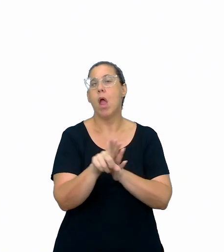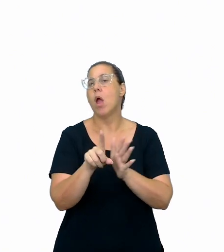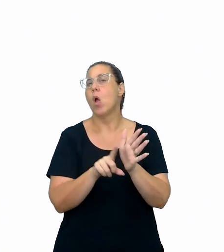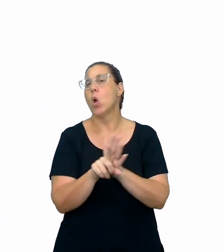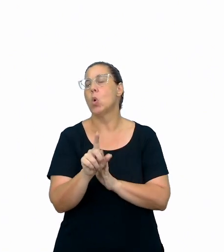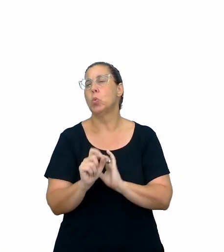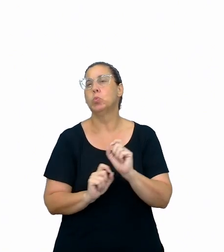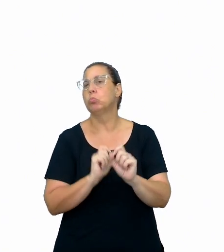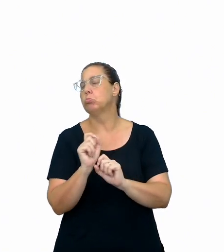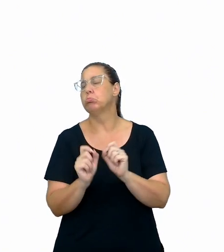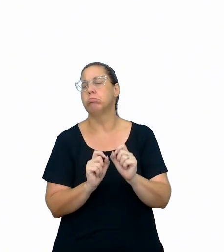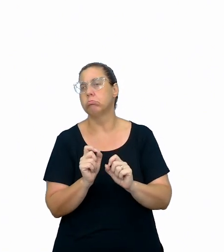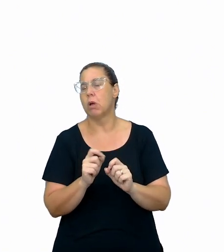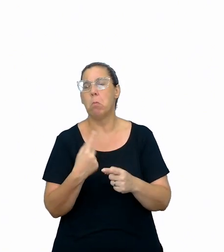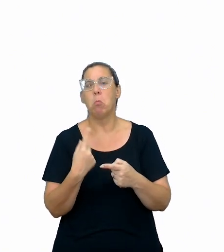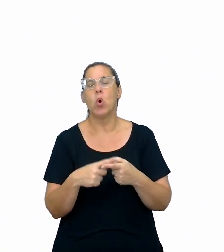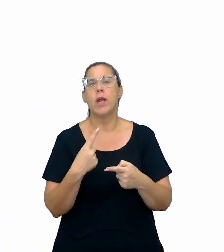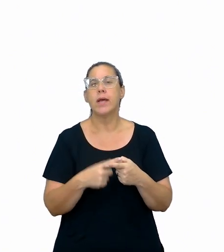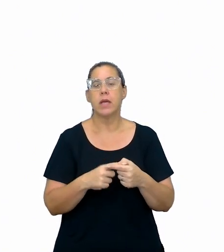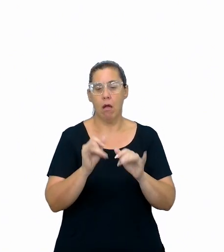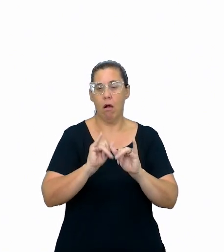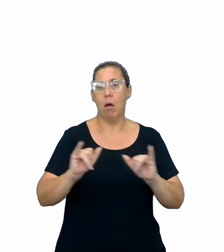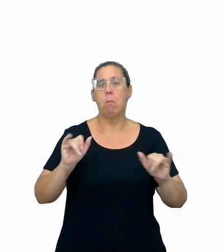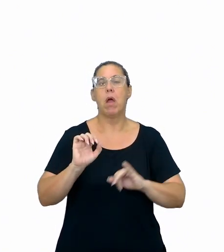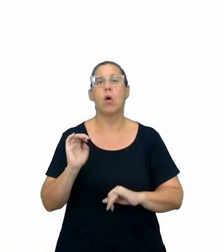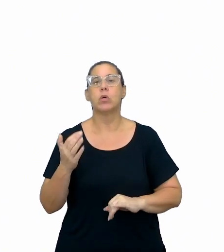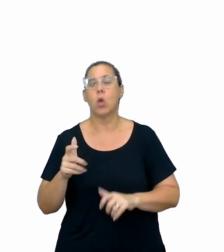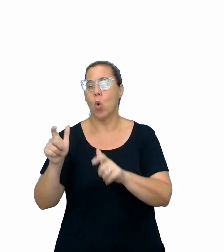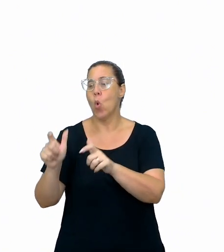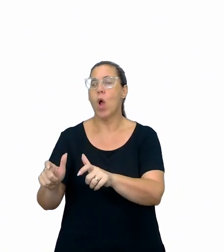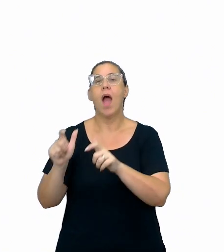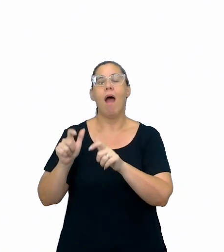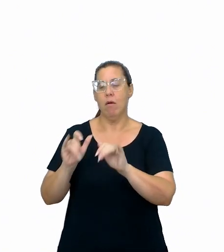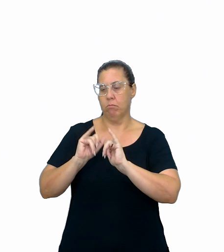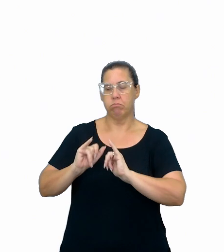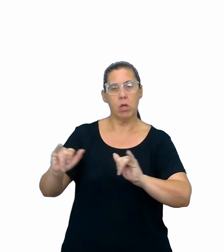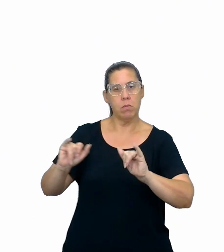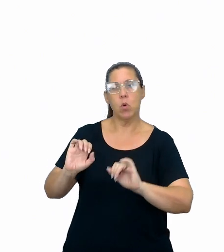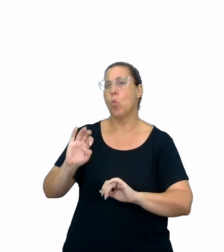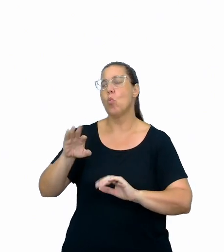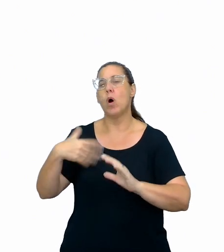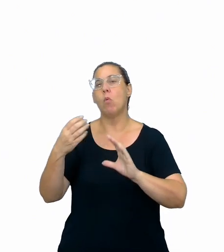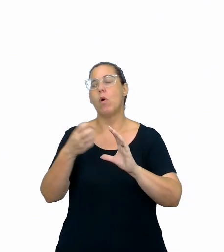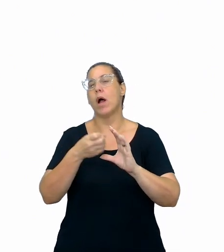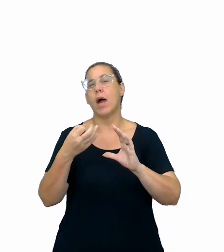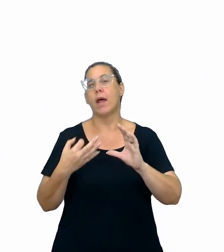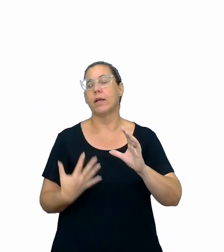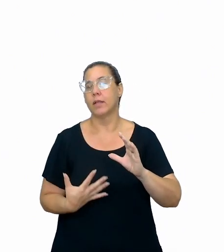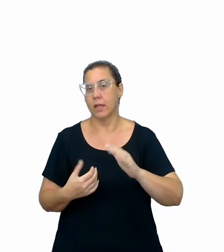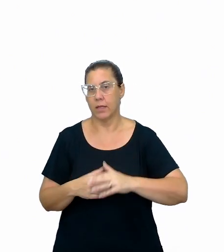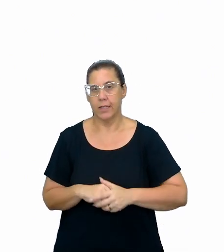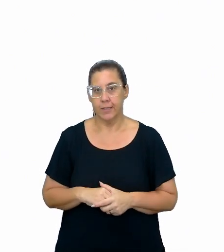foram produzidas, para quê, onde elas circulam, quais as características.